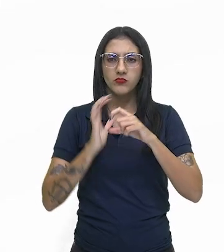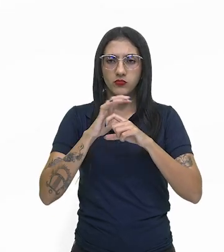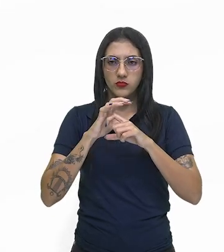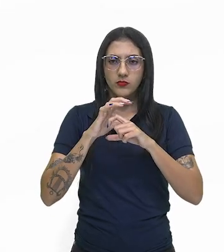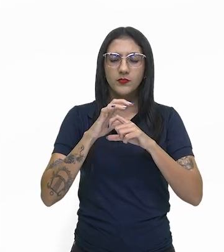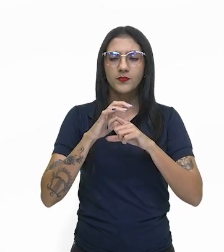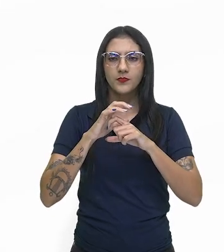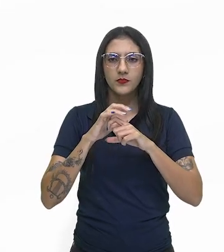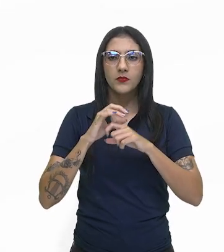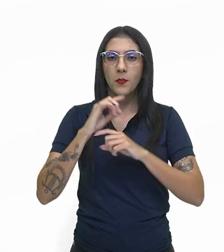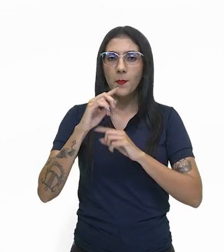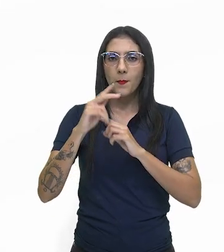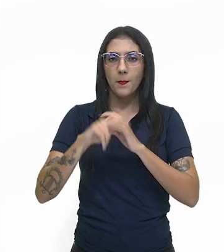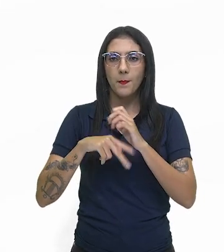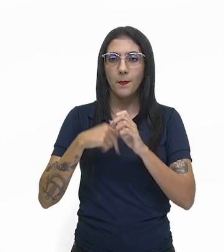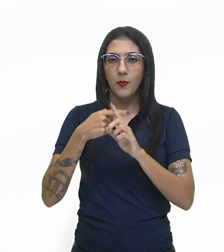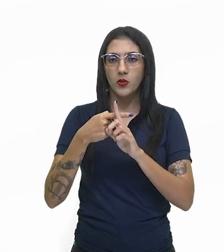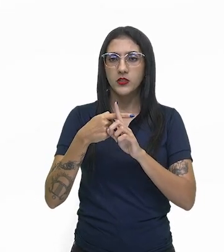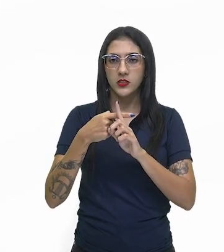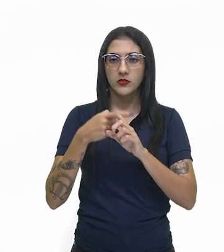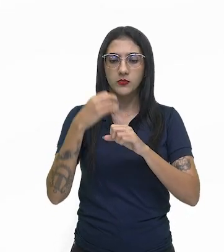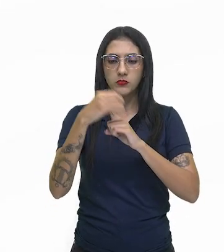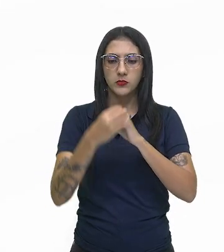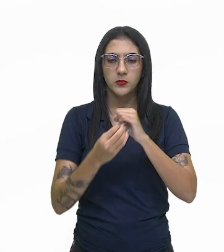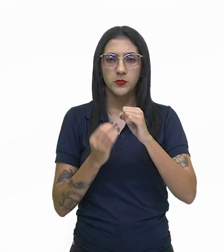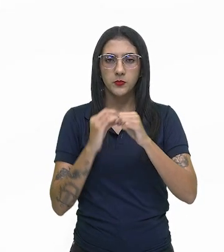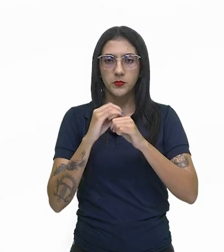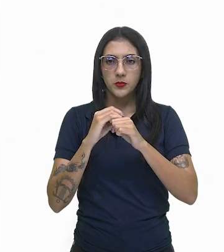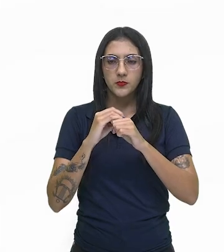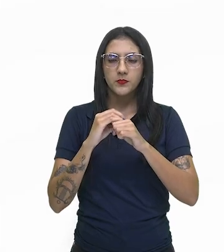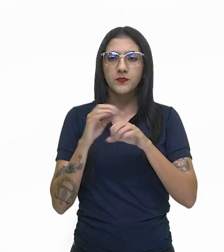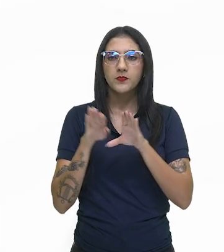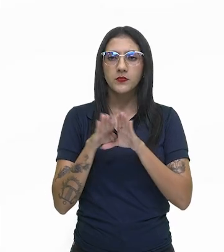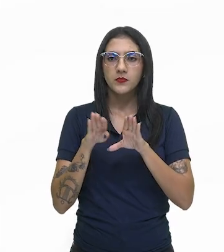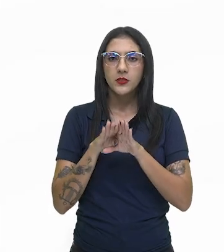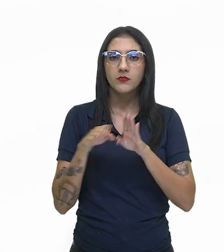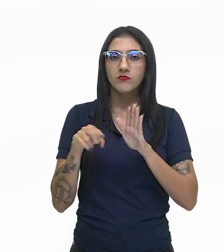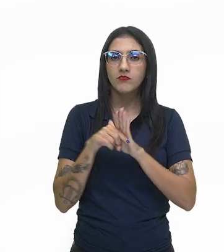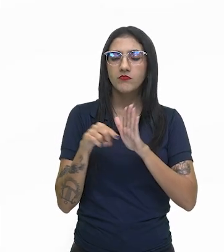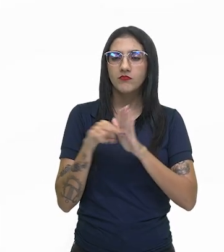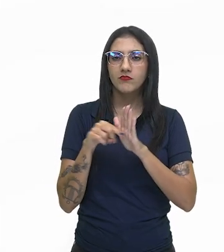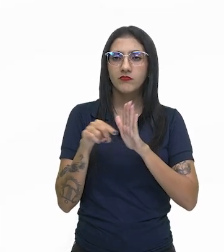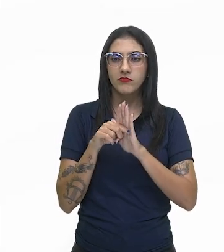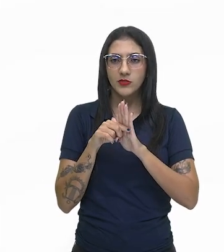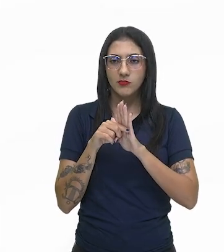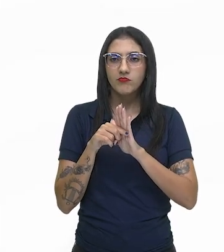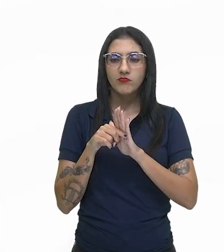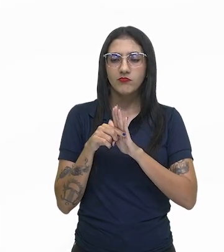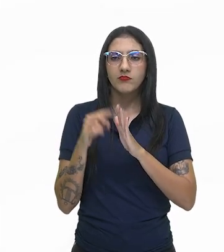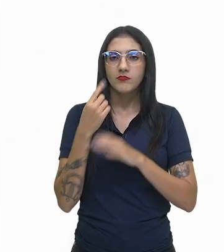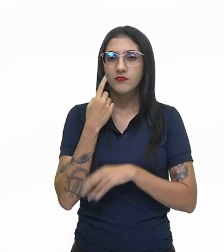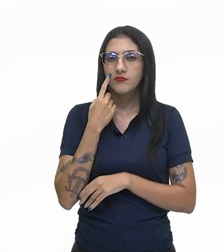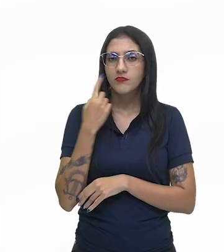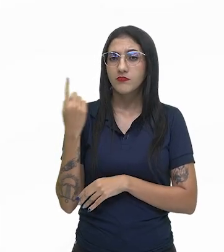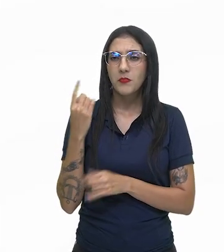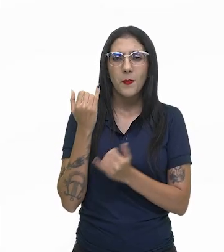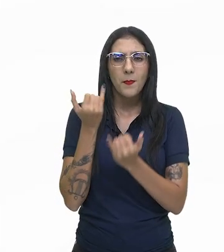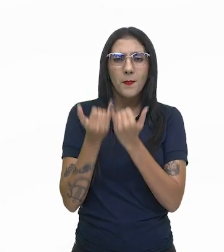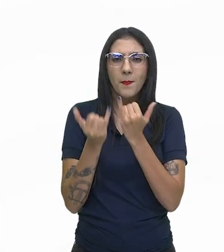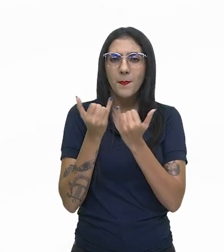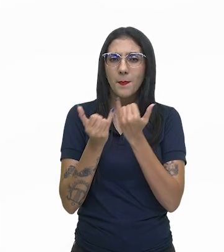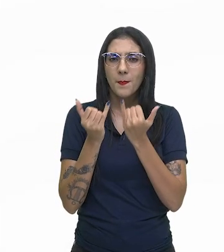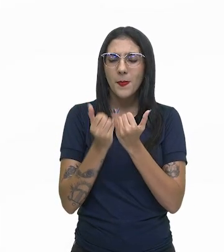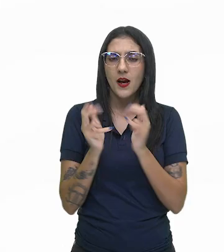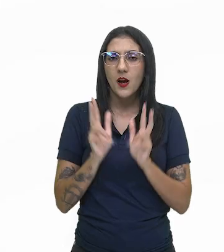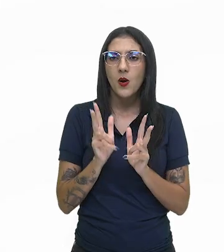né, que ficam dispersom nessa esfera, igual aí, né, a imagem